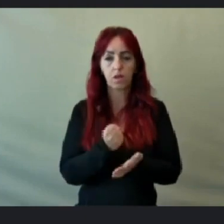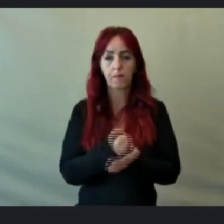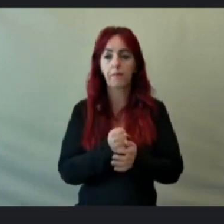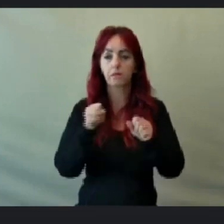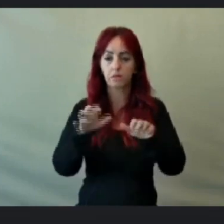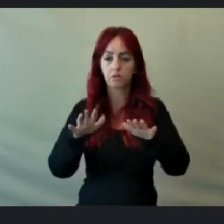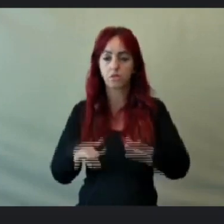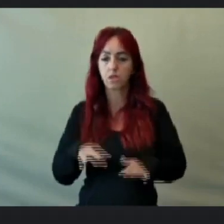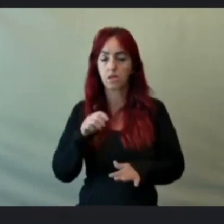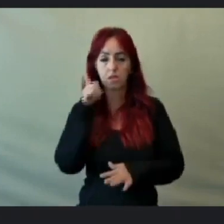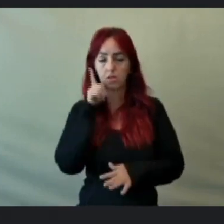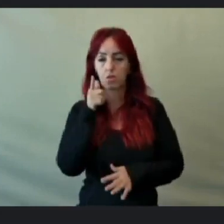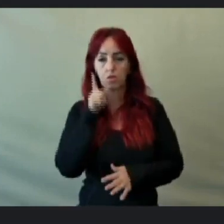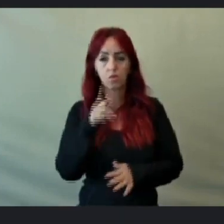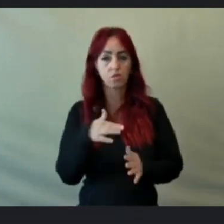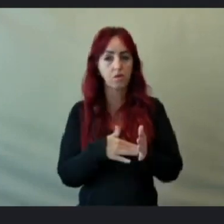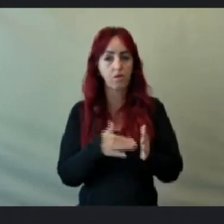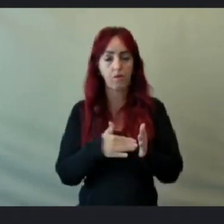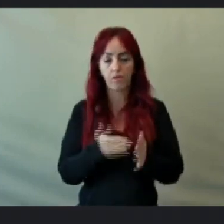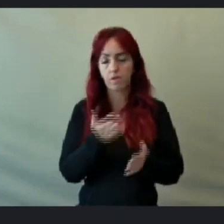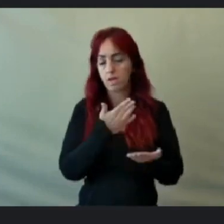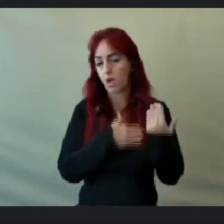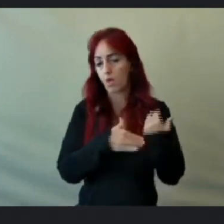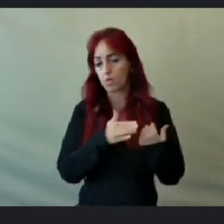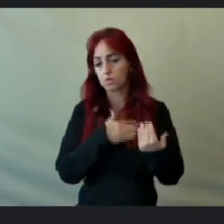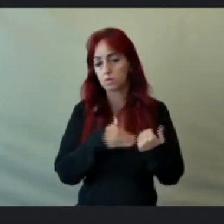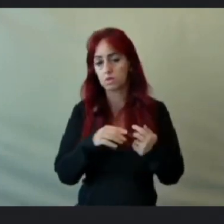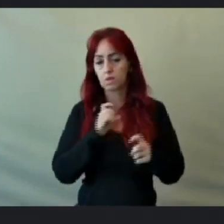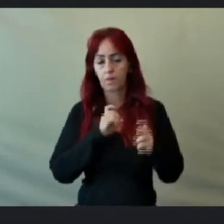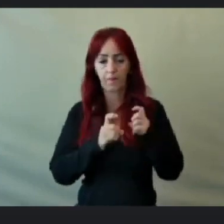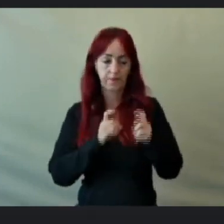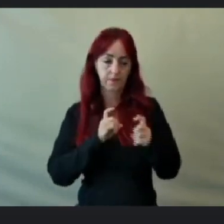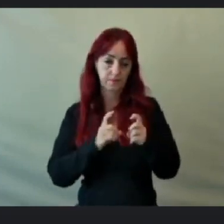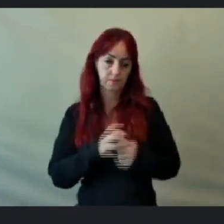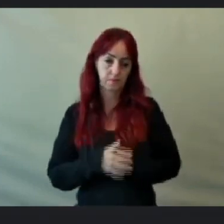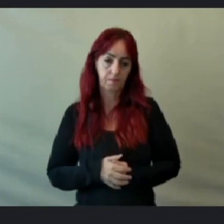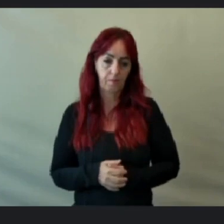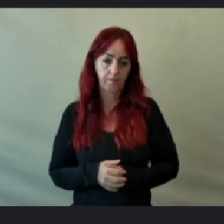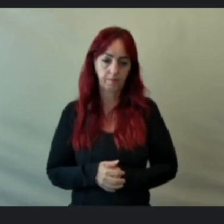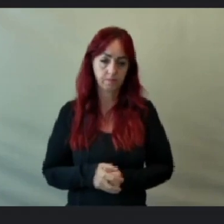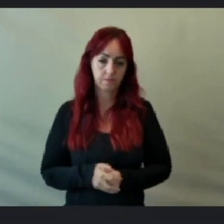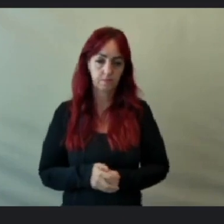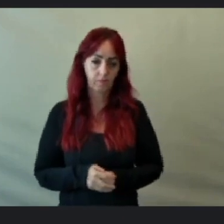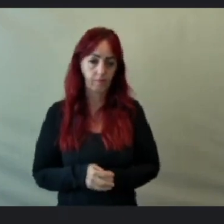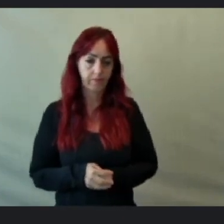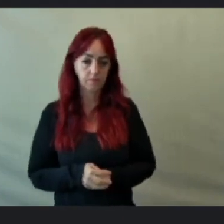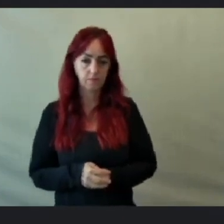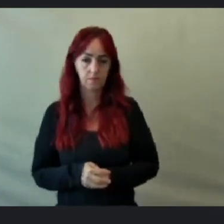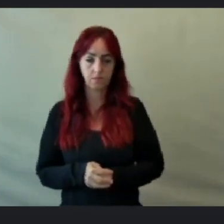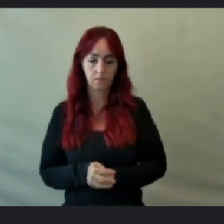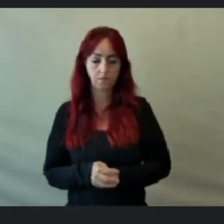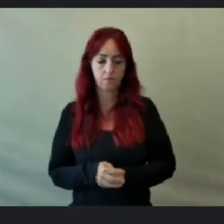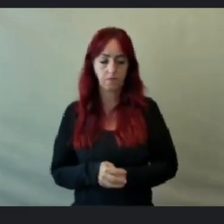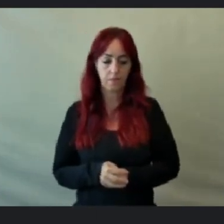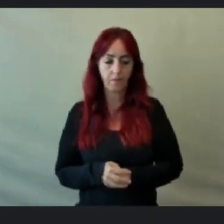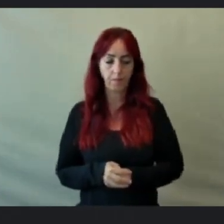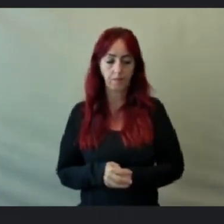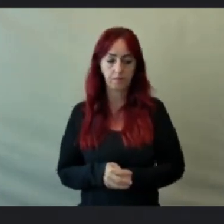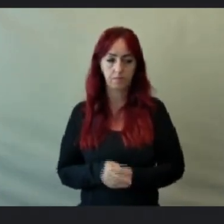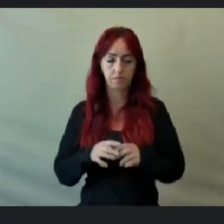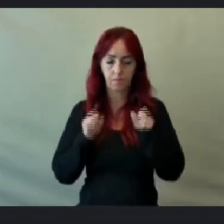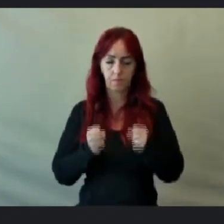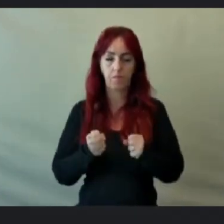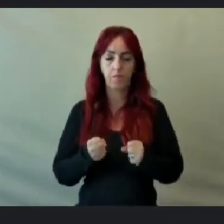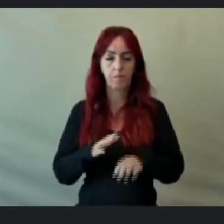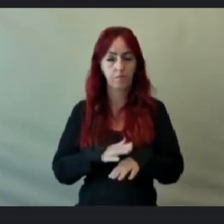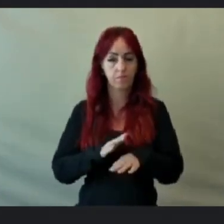reunião da comissão, para a gente poder aprofundar aí no tema e ver o